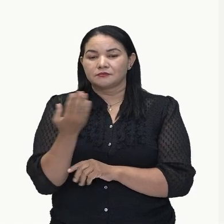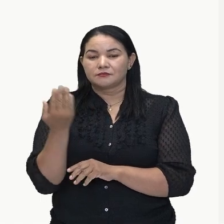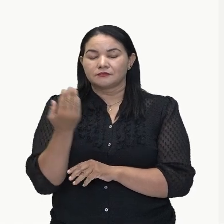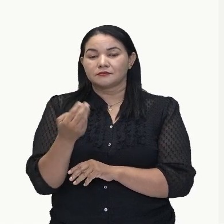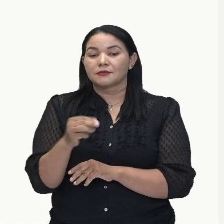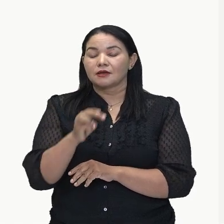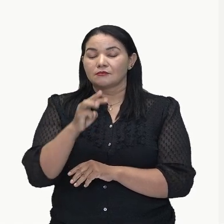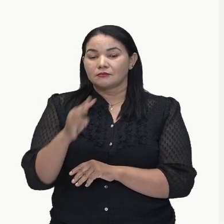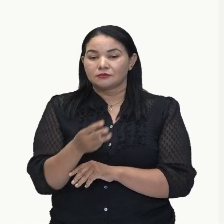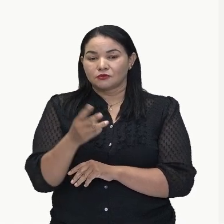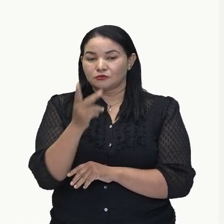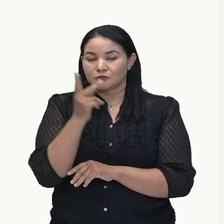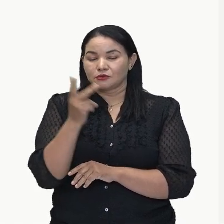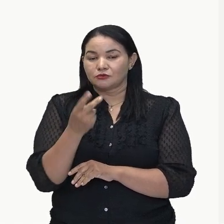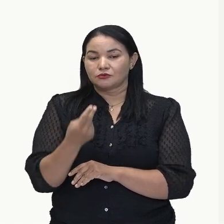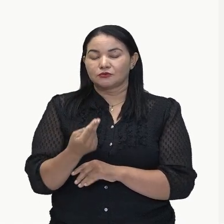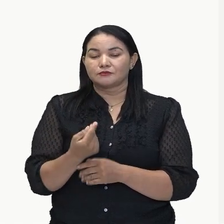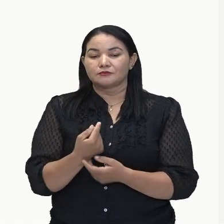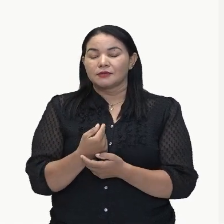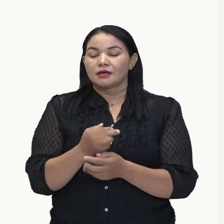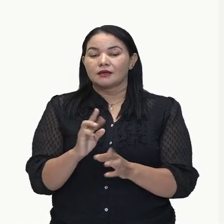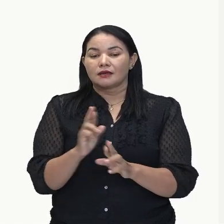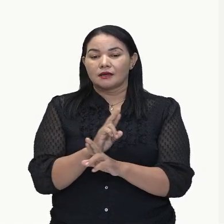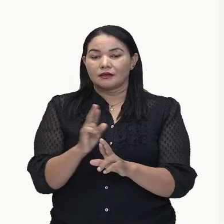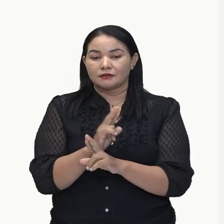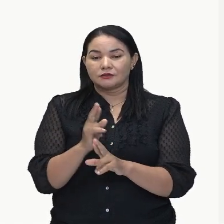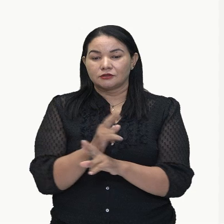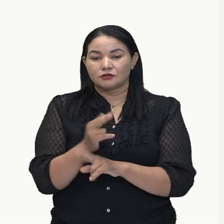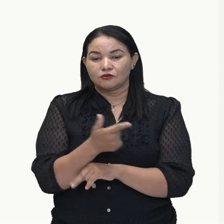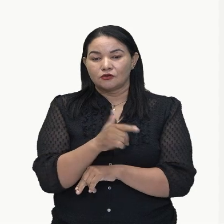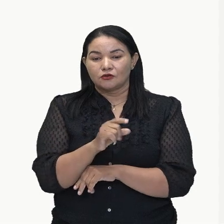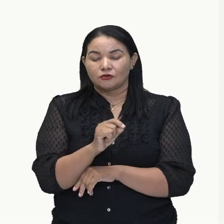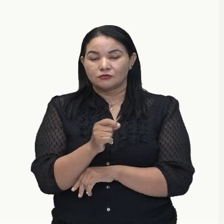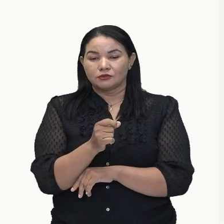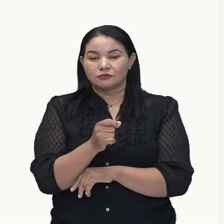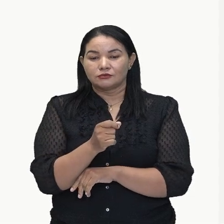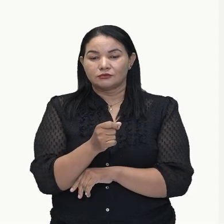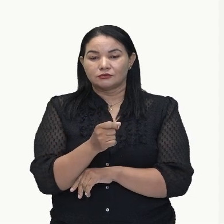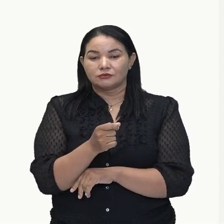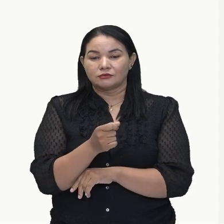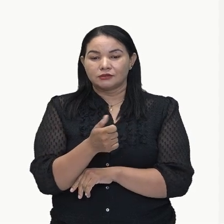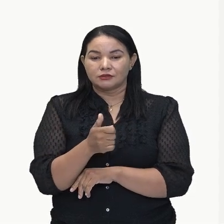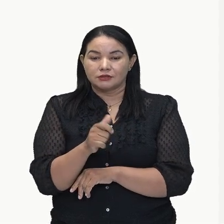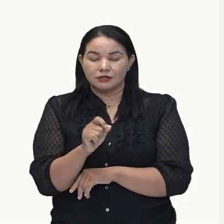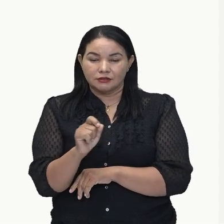milhões de habitantes em relação a 2100